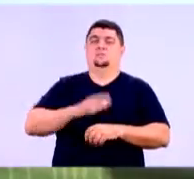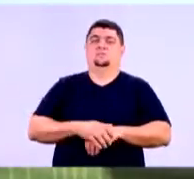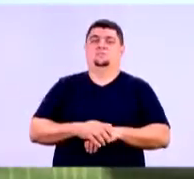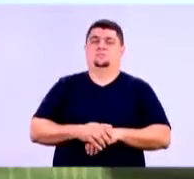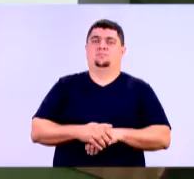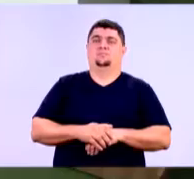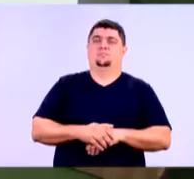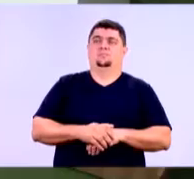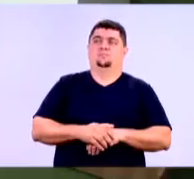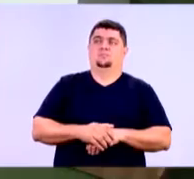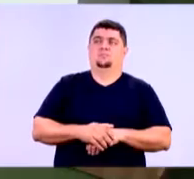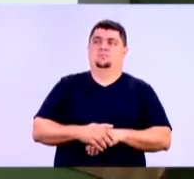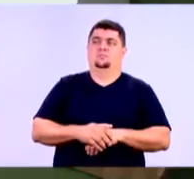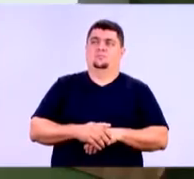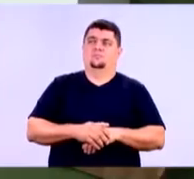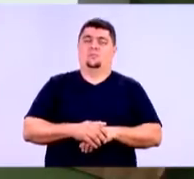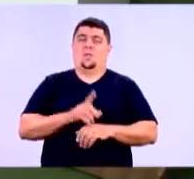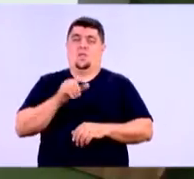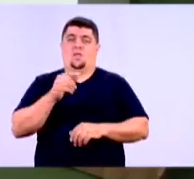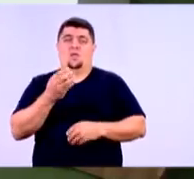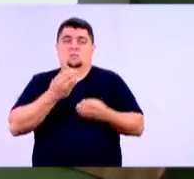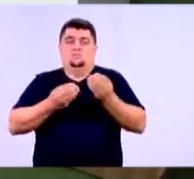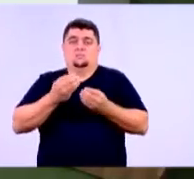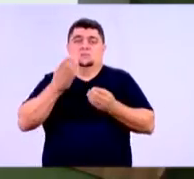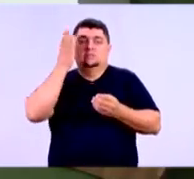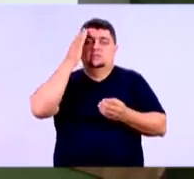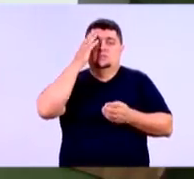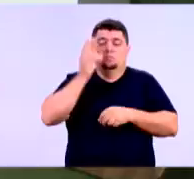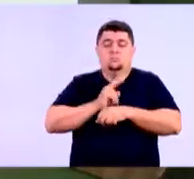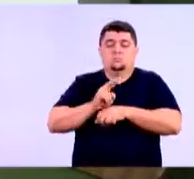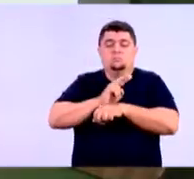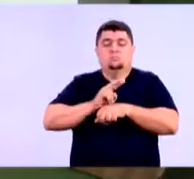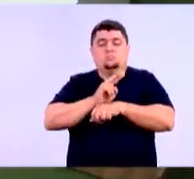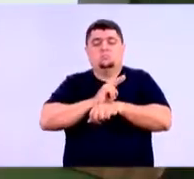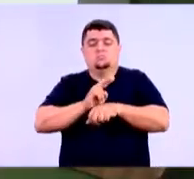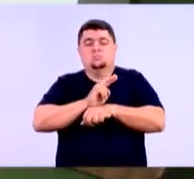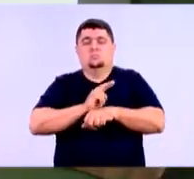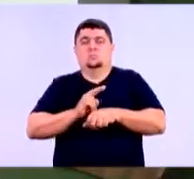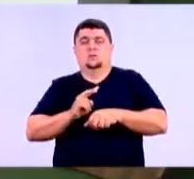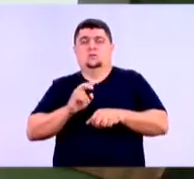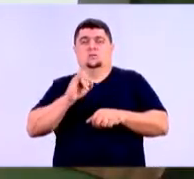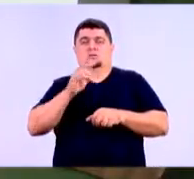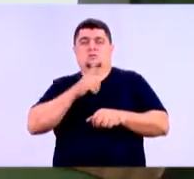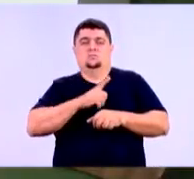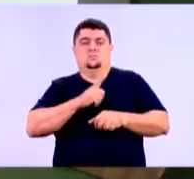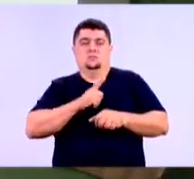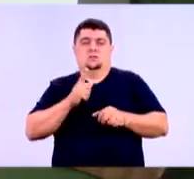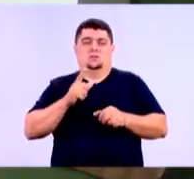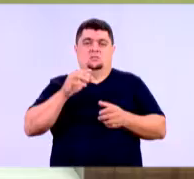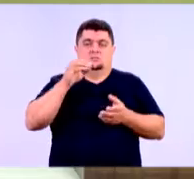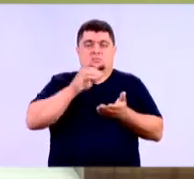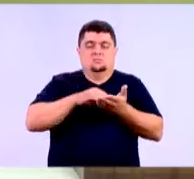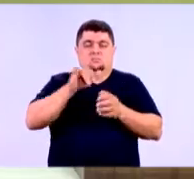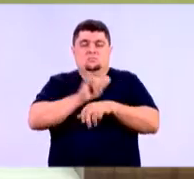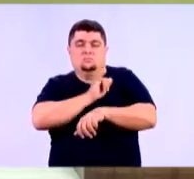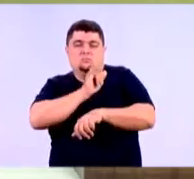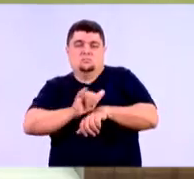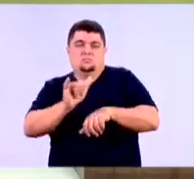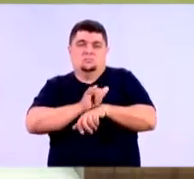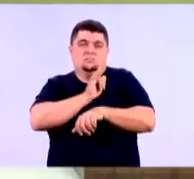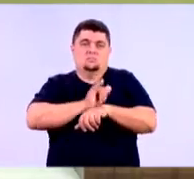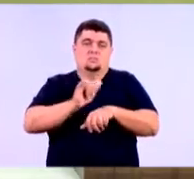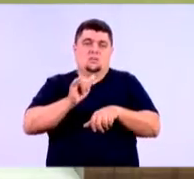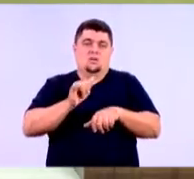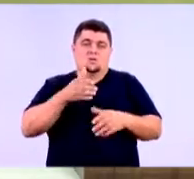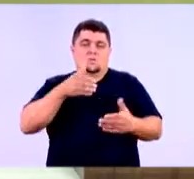inadimplência. Exatamente. Isso é uma das formas também de acompanhar, como a professora disse, se você está dentro da sua estratégia e até onde